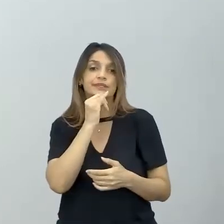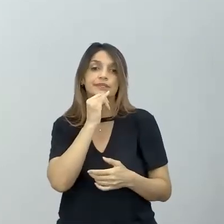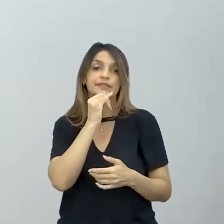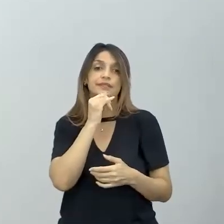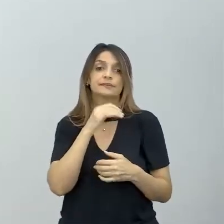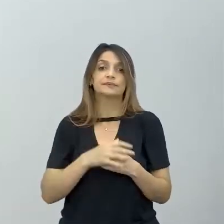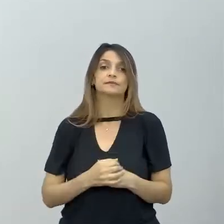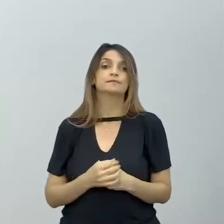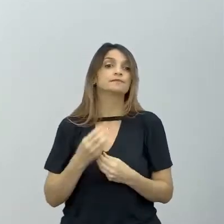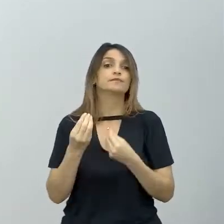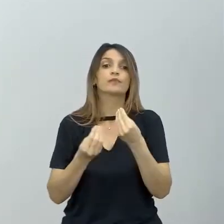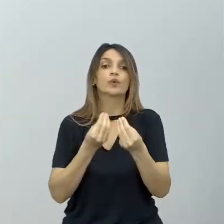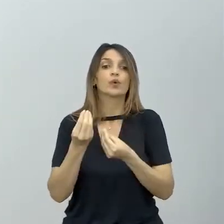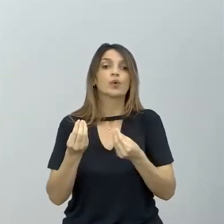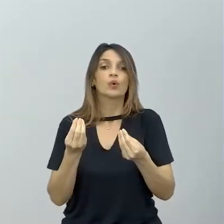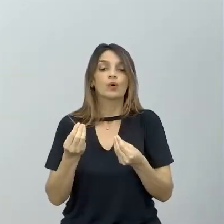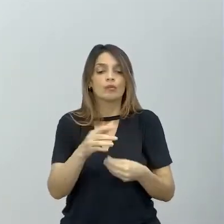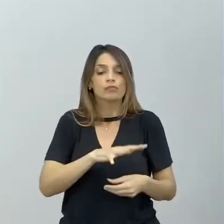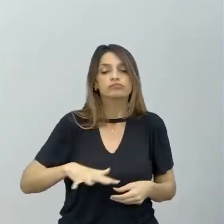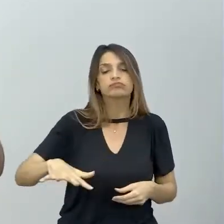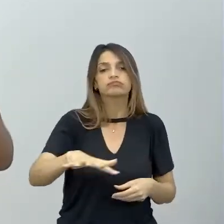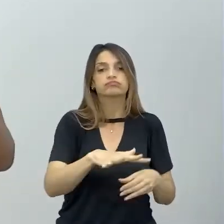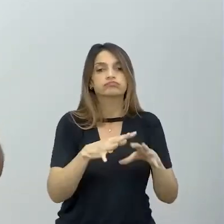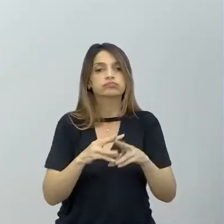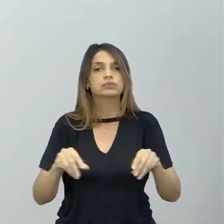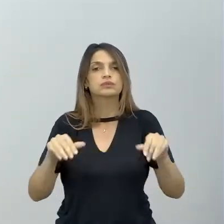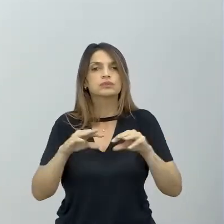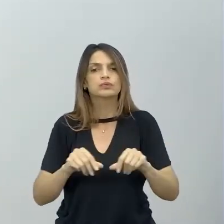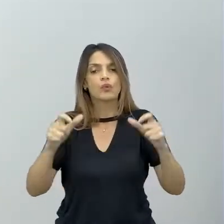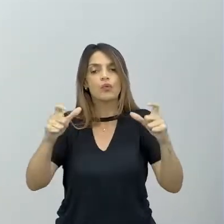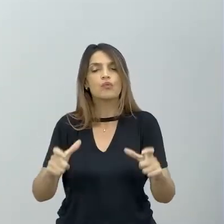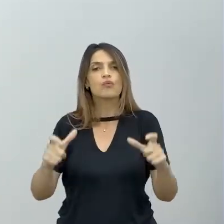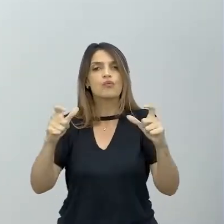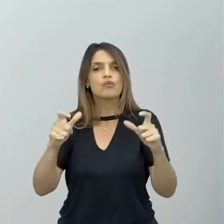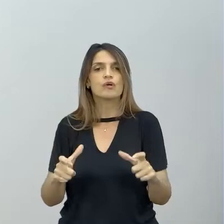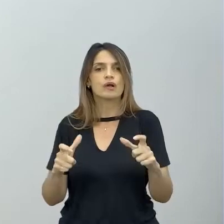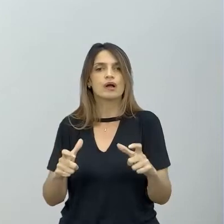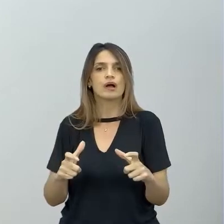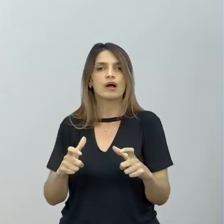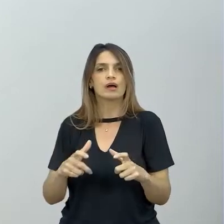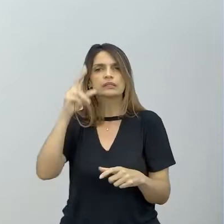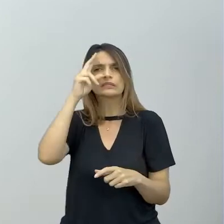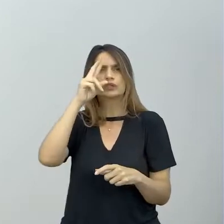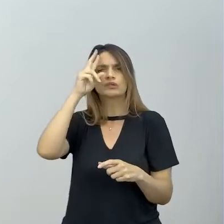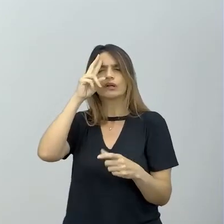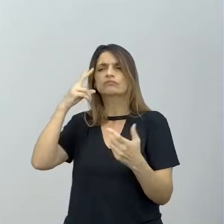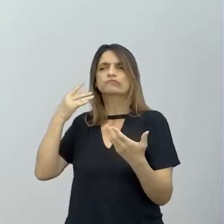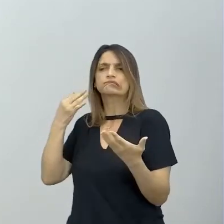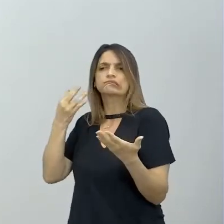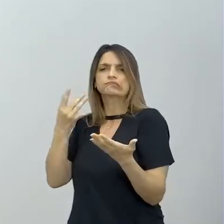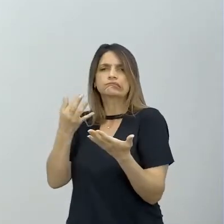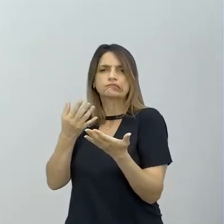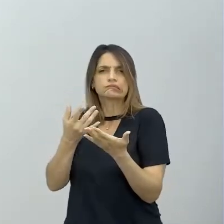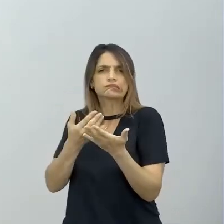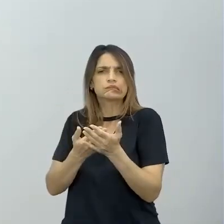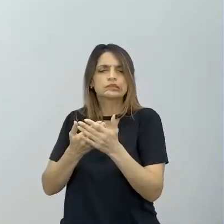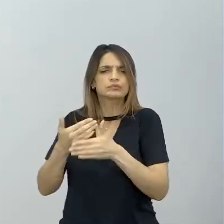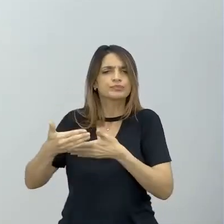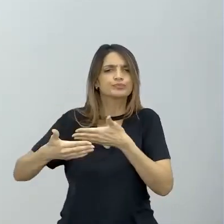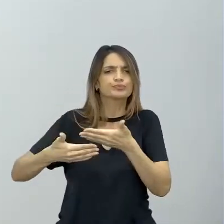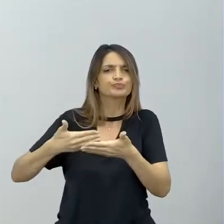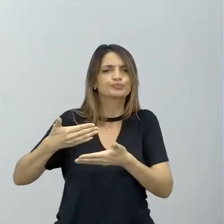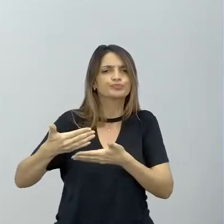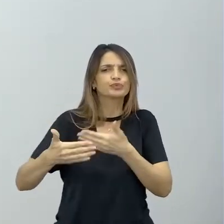como que o território é construído historicamente, quais são os patrimônios que